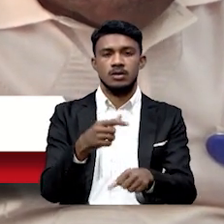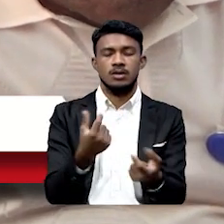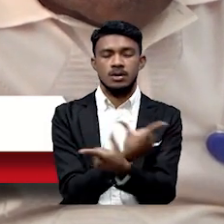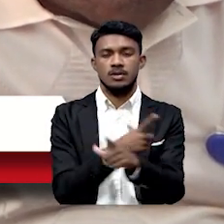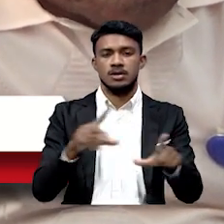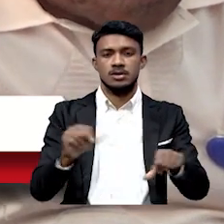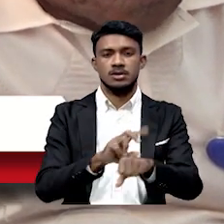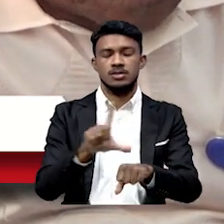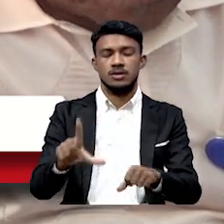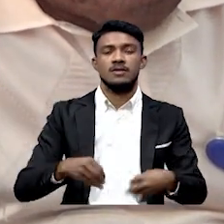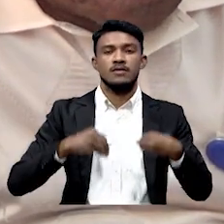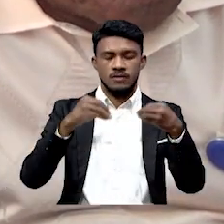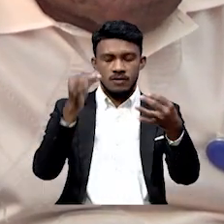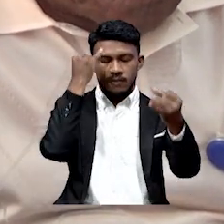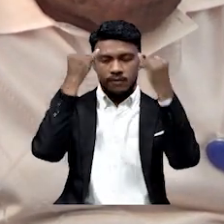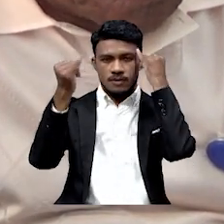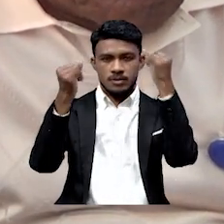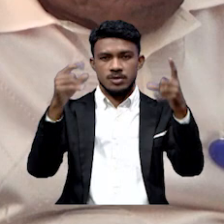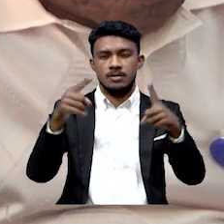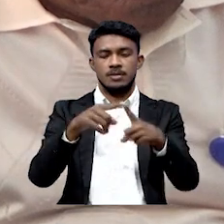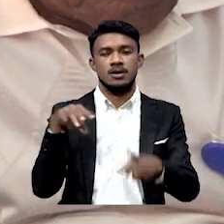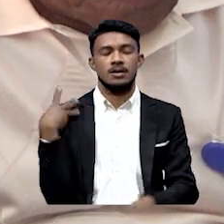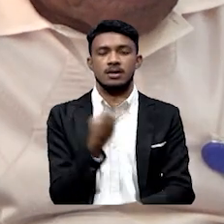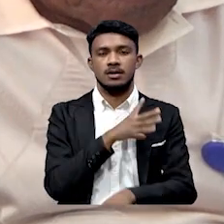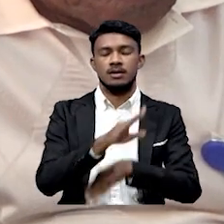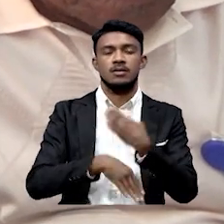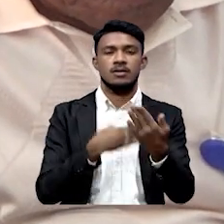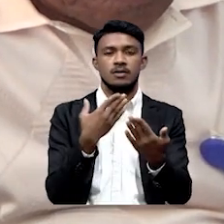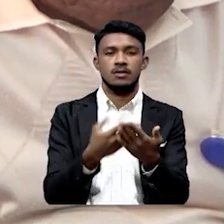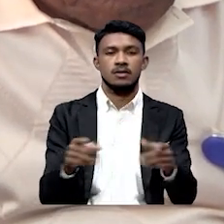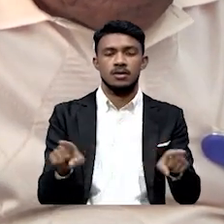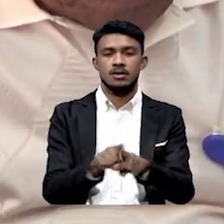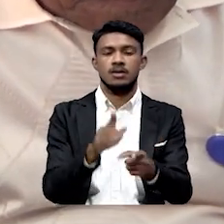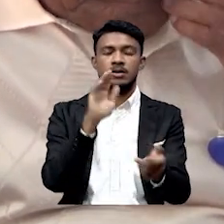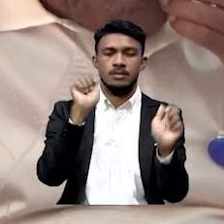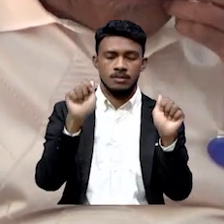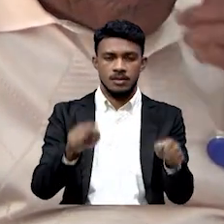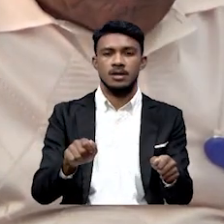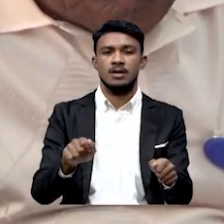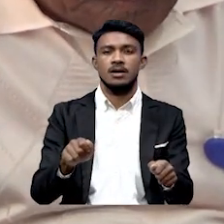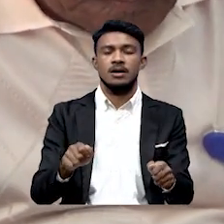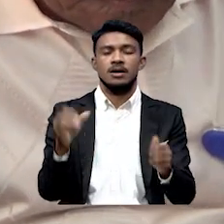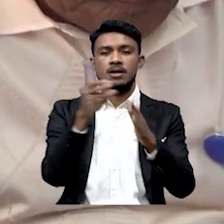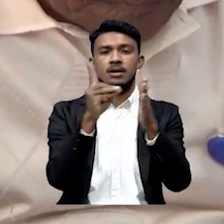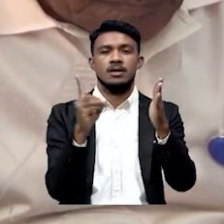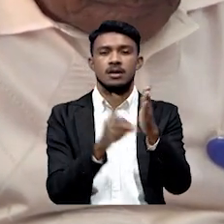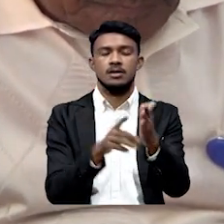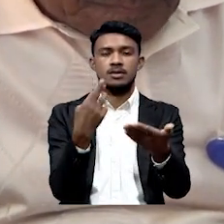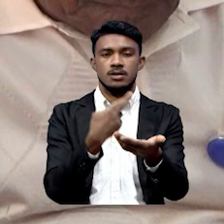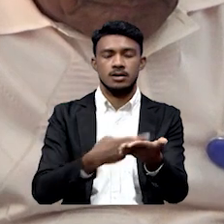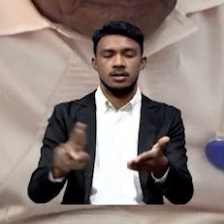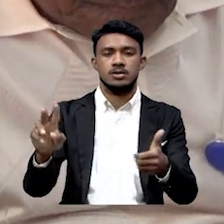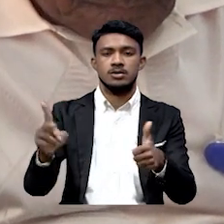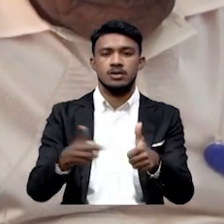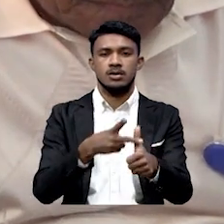A cara que informa, veita rotu, kata. Validação dados segundo registro